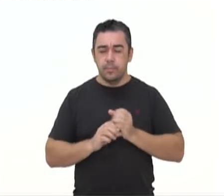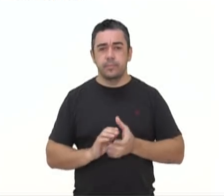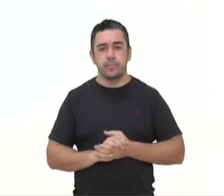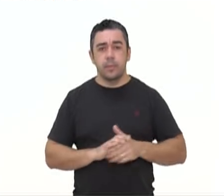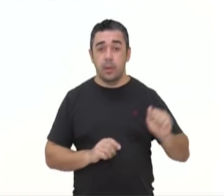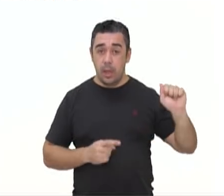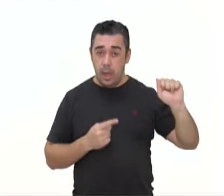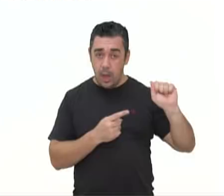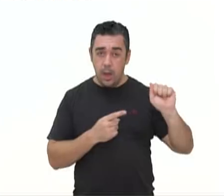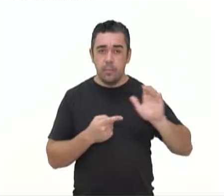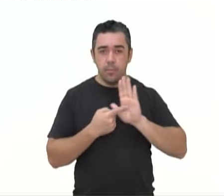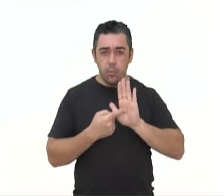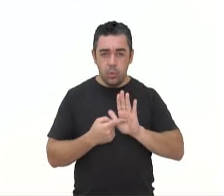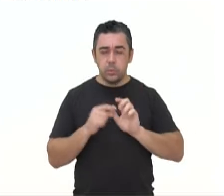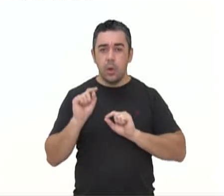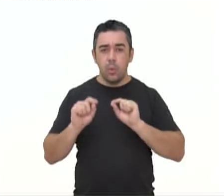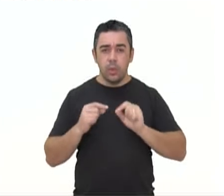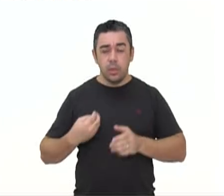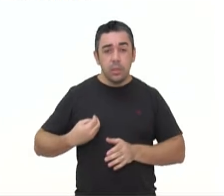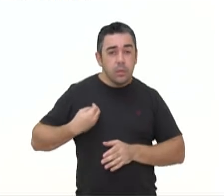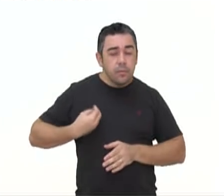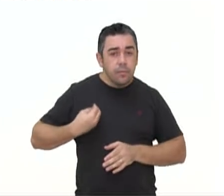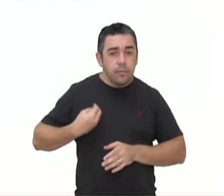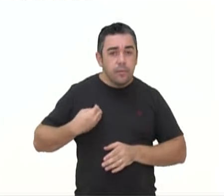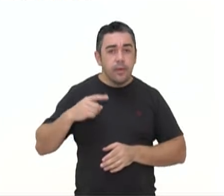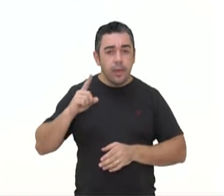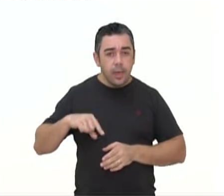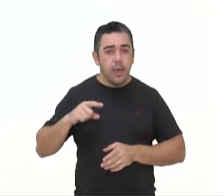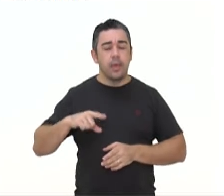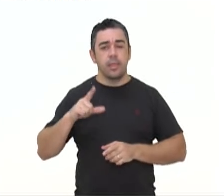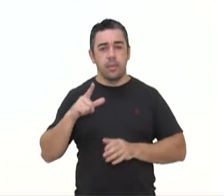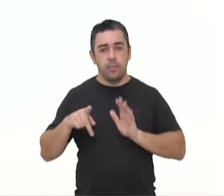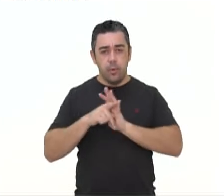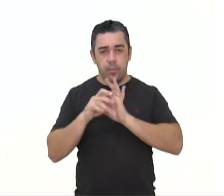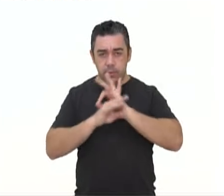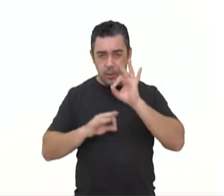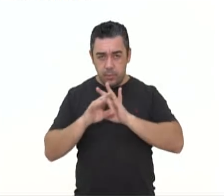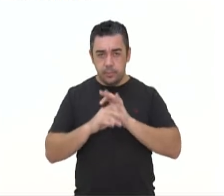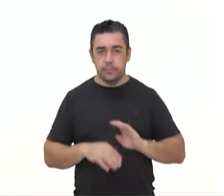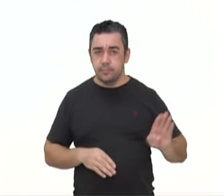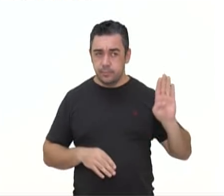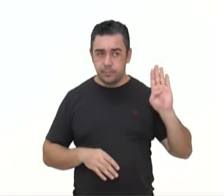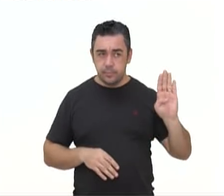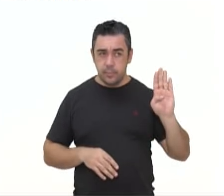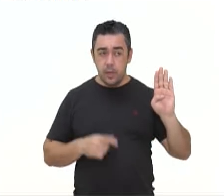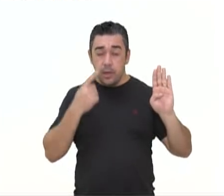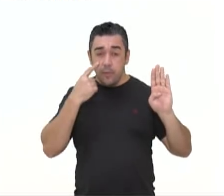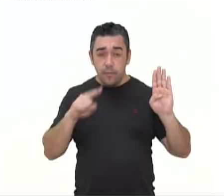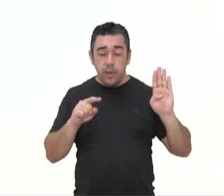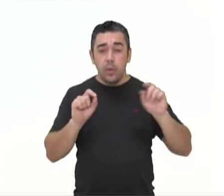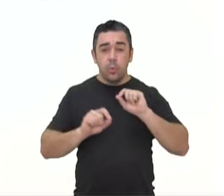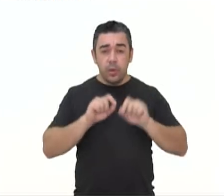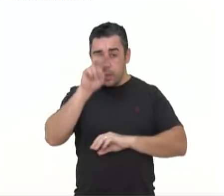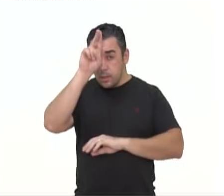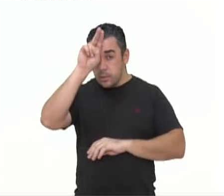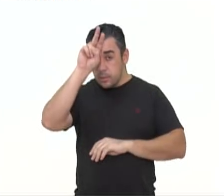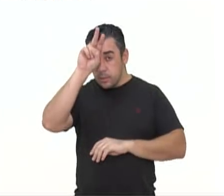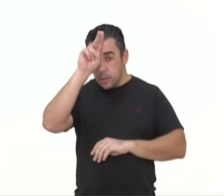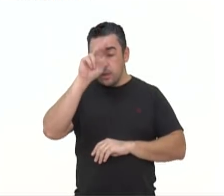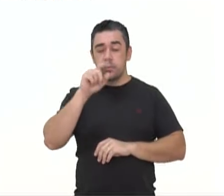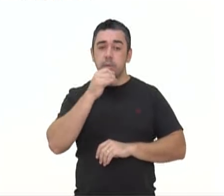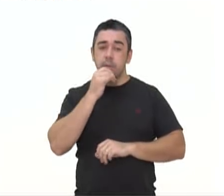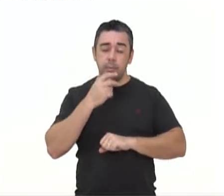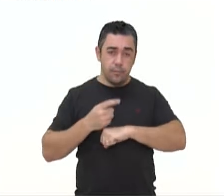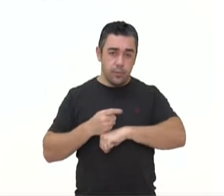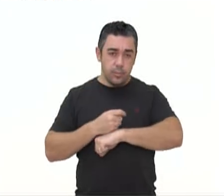A. Mostrar que os seres vivos são constituídos por células. Verificar que os insetos, como a